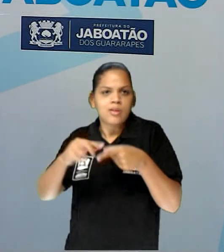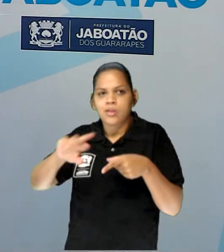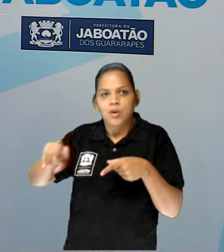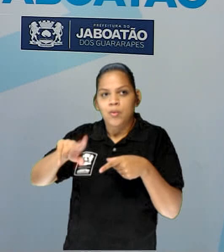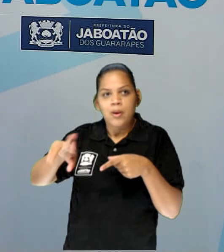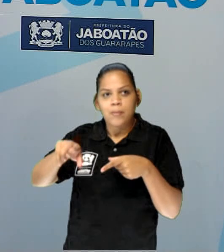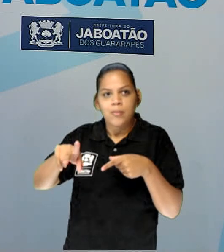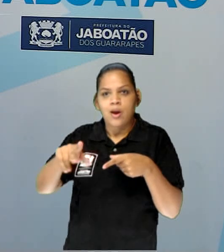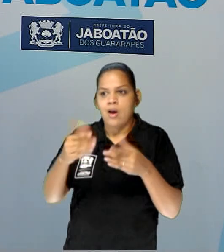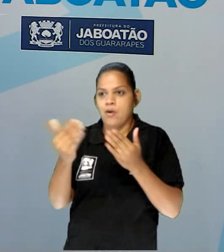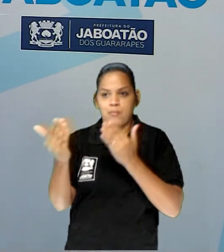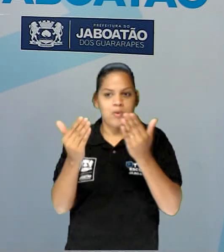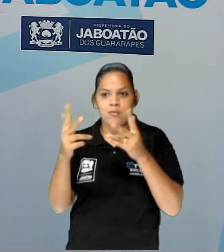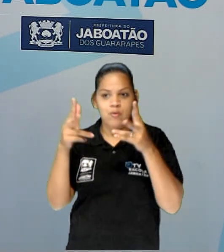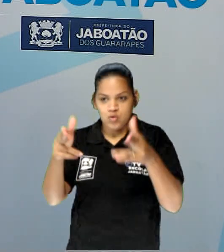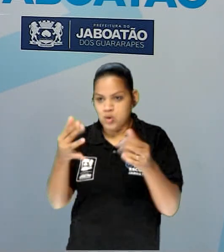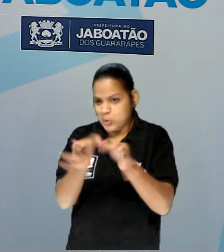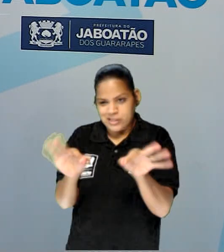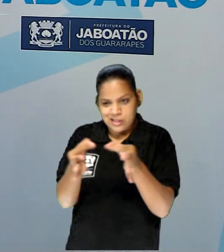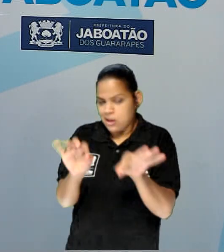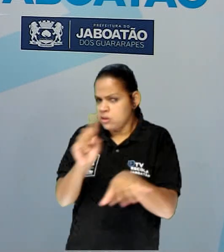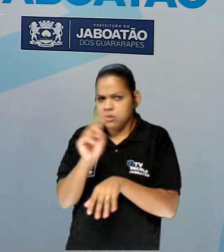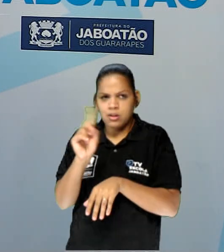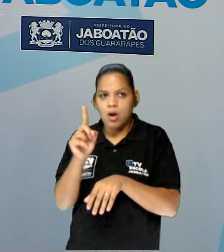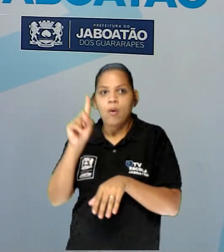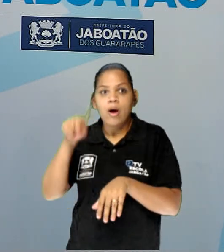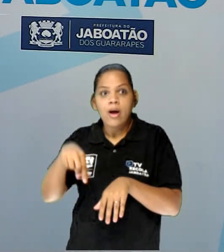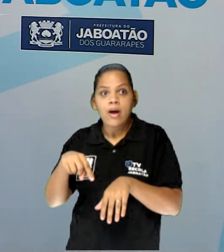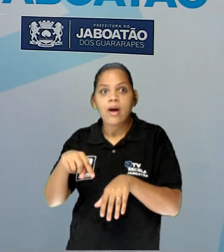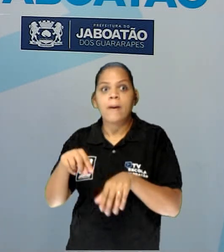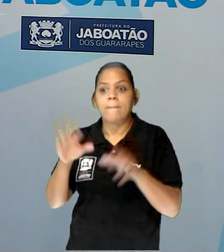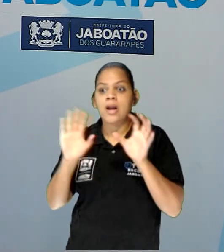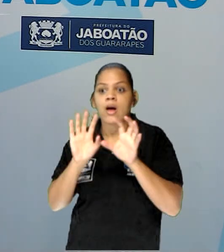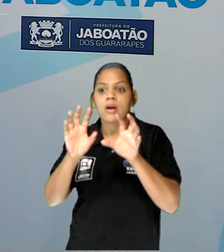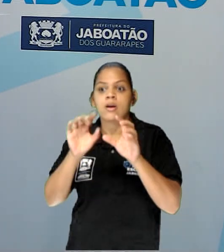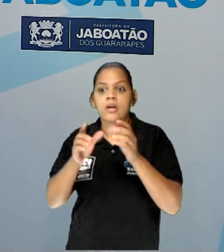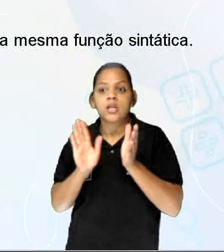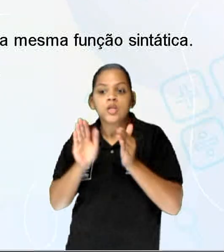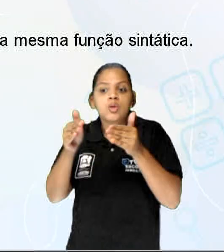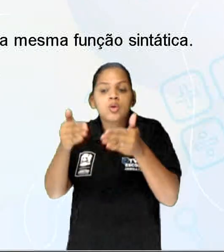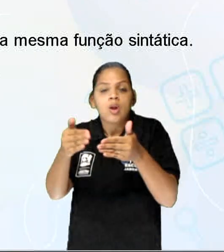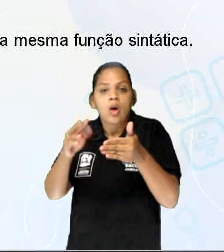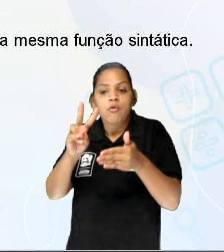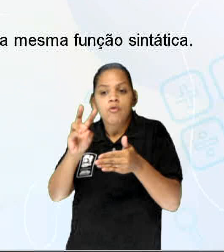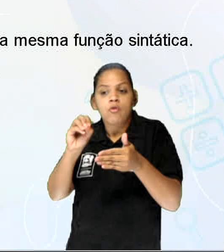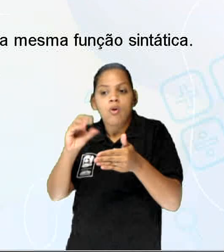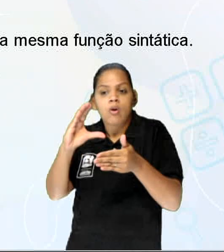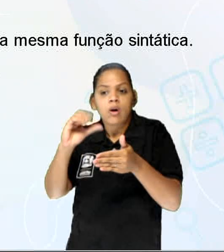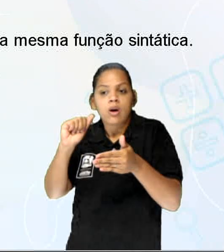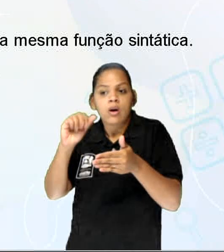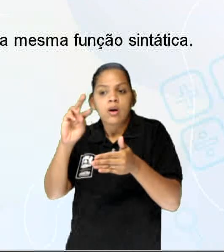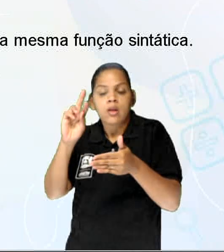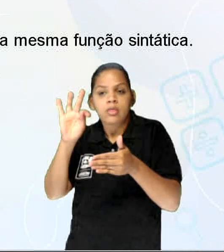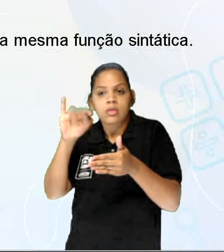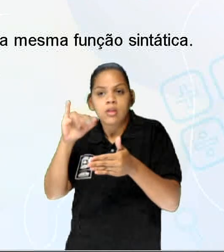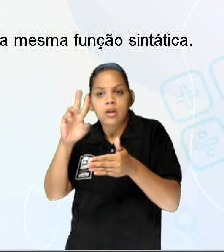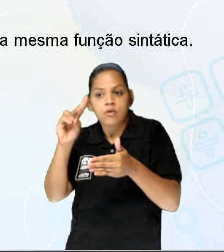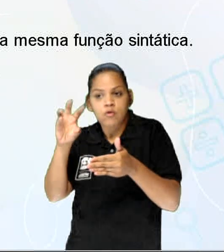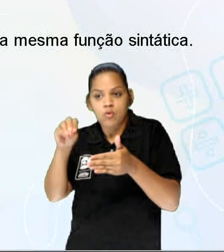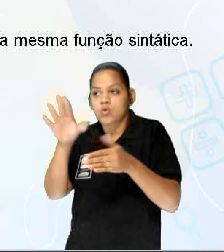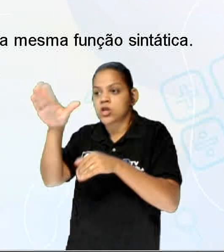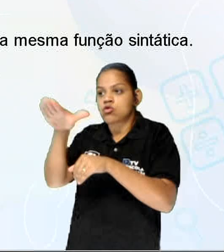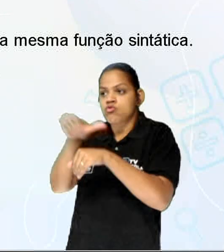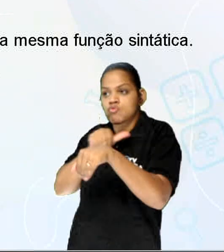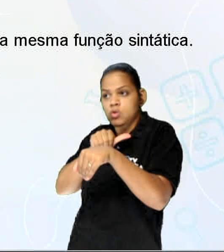sintática, mas elas estão aí para isolar o vocativo, que é quando você chama o seu interlocutor para o discurso. Portanto, os